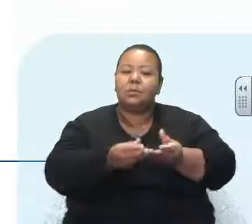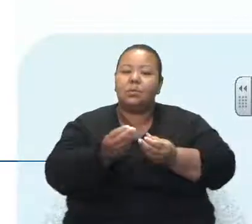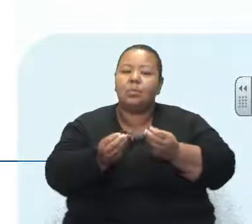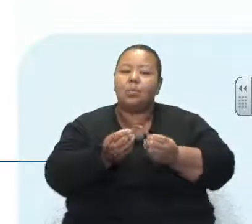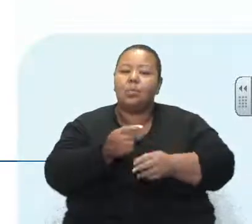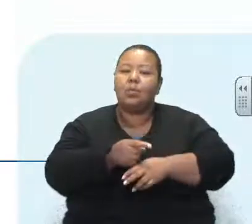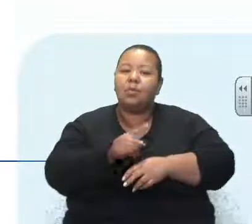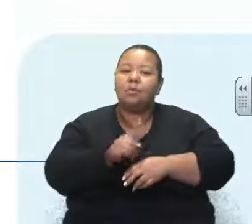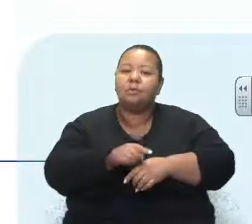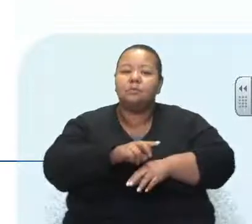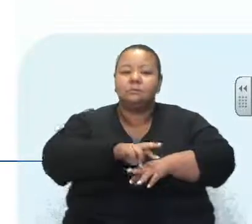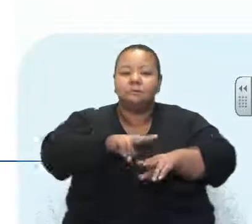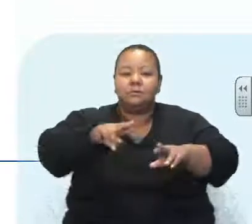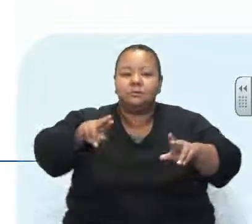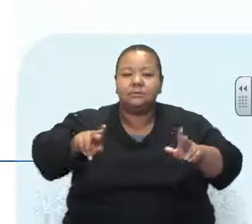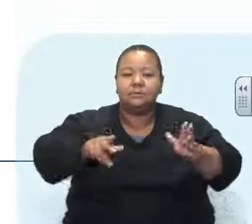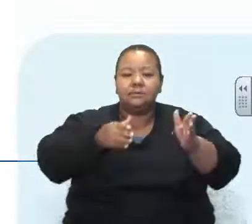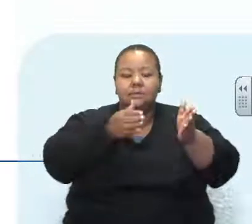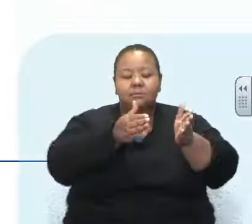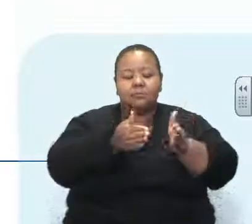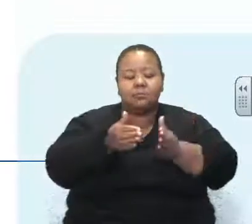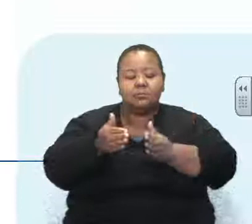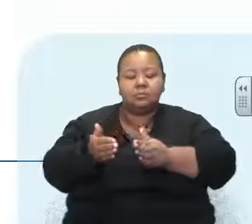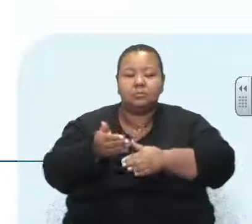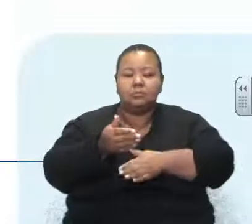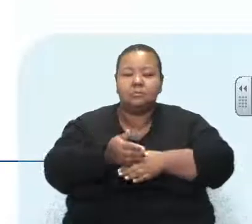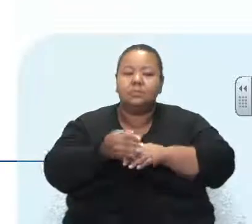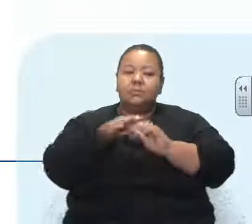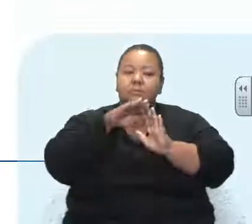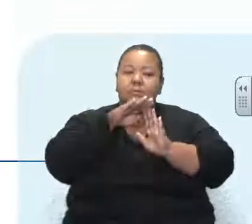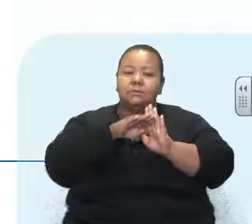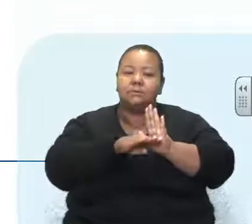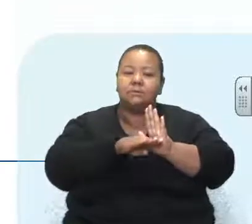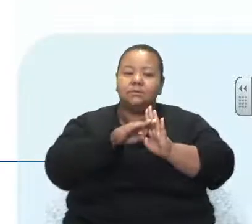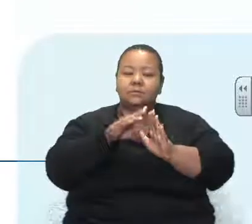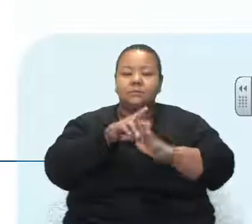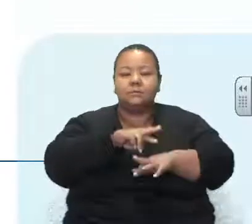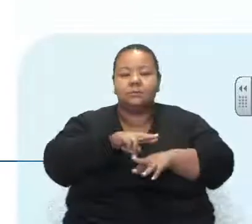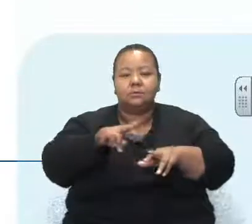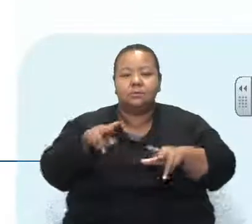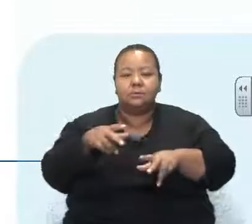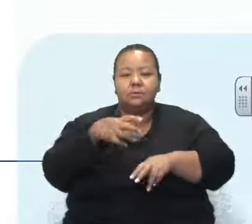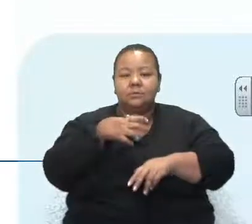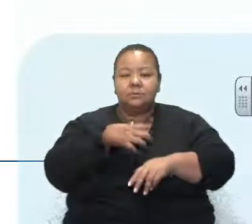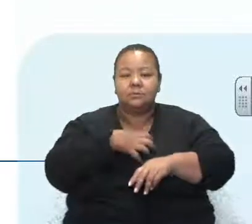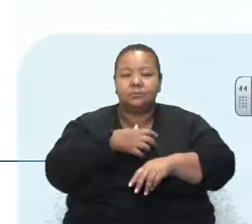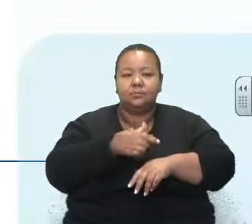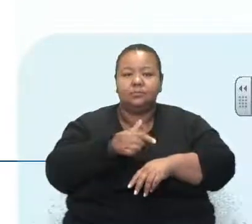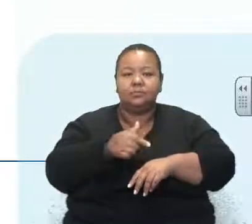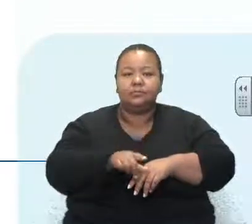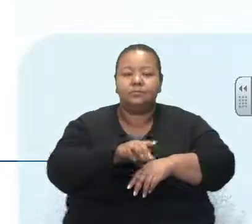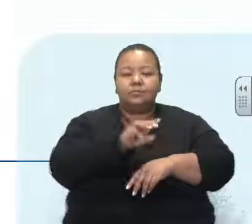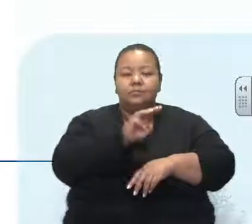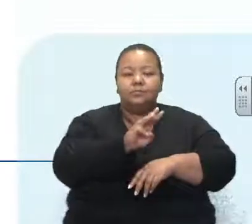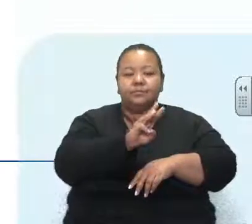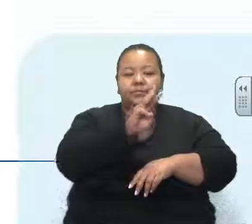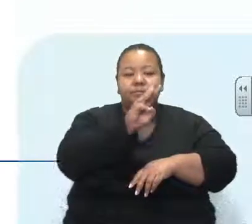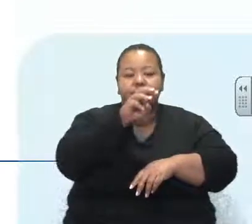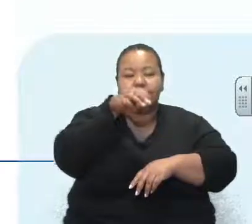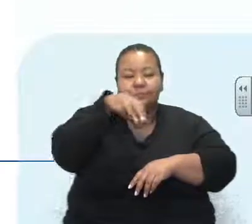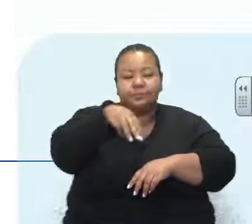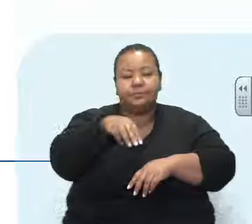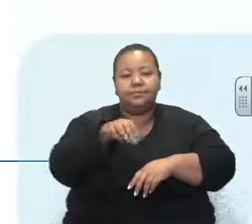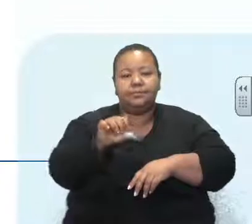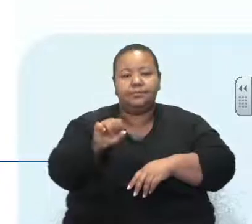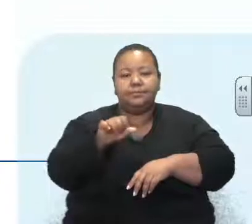produção em diferentes etapas, em diferentes níveis e diferentes formas. O meu